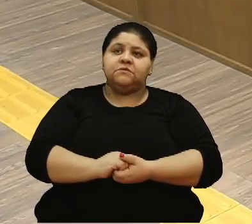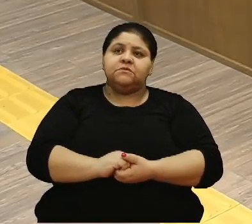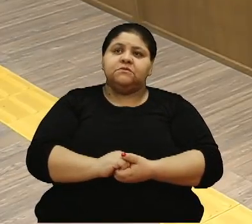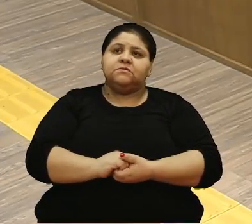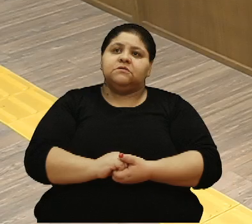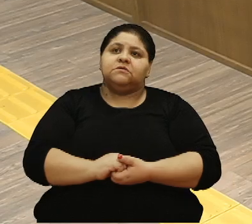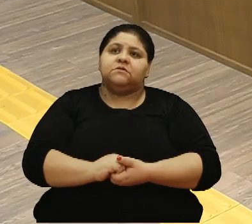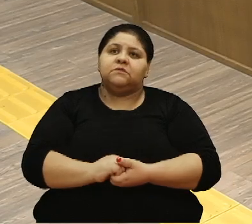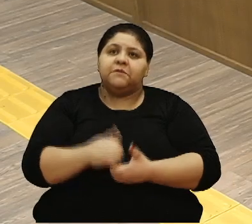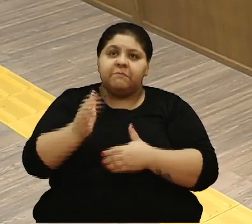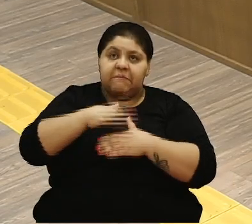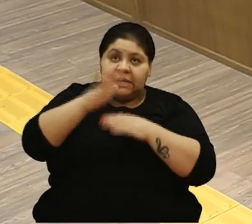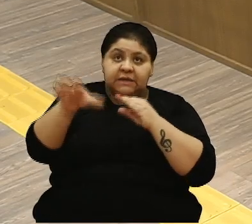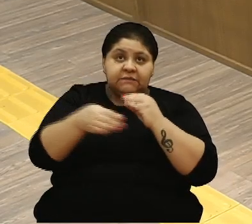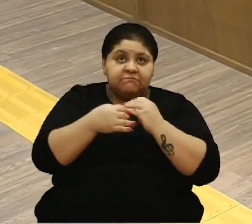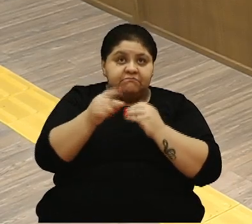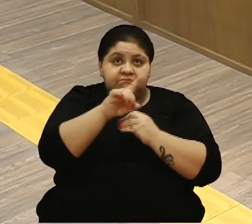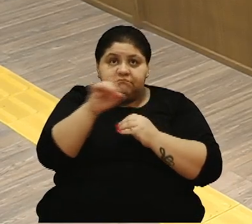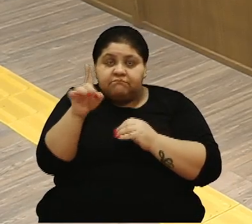Andressa. Mais alguém?